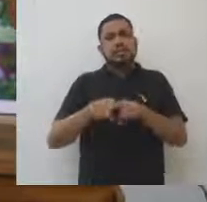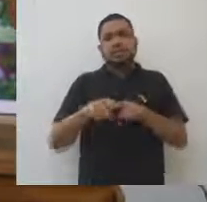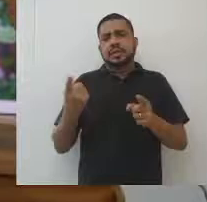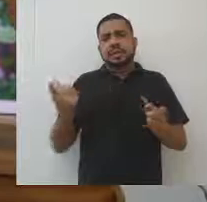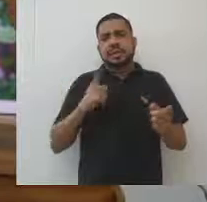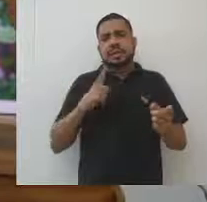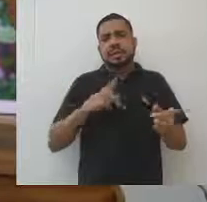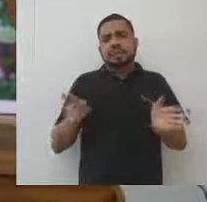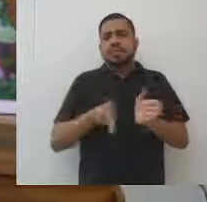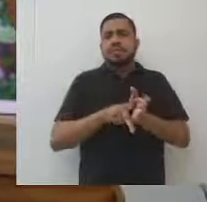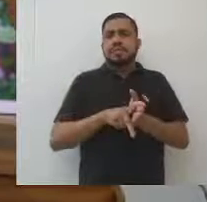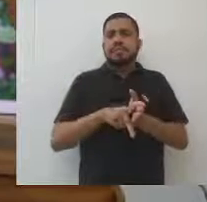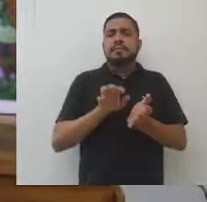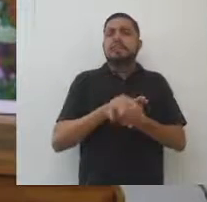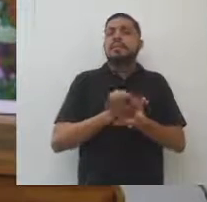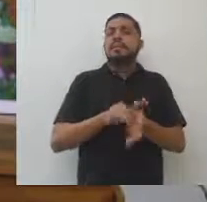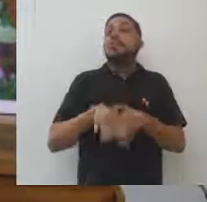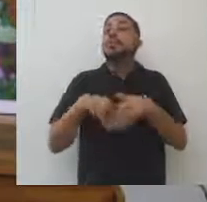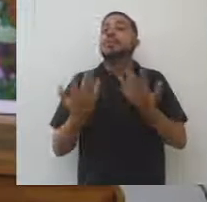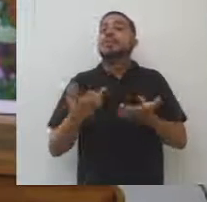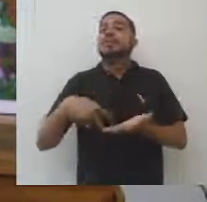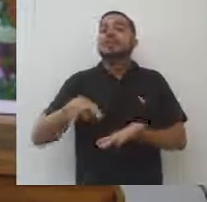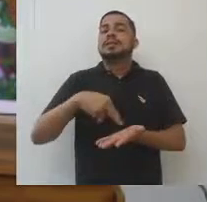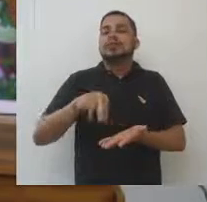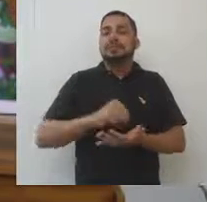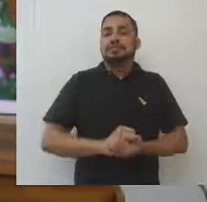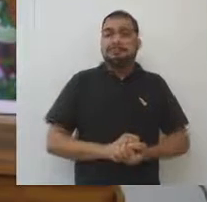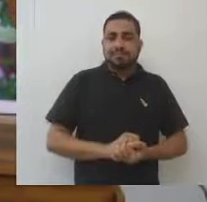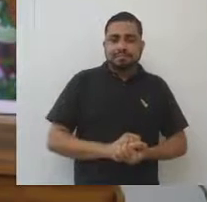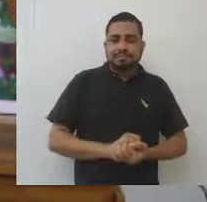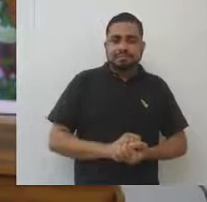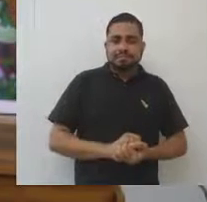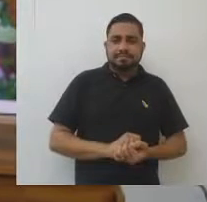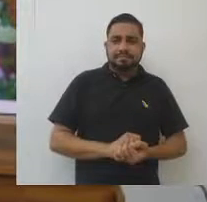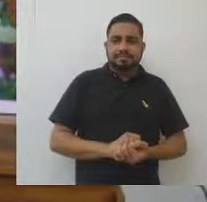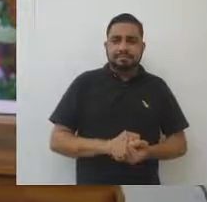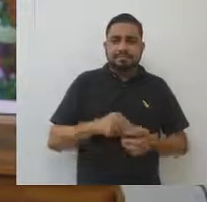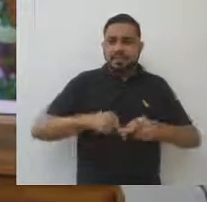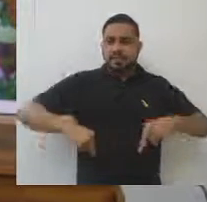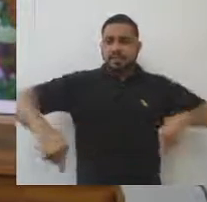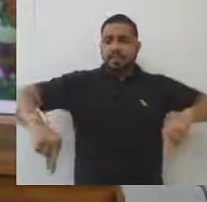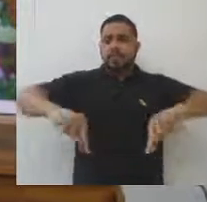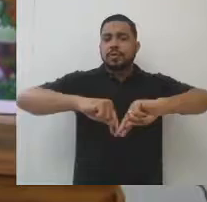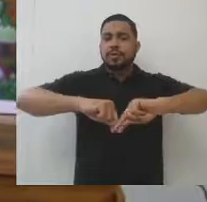tipicamente pernambucana. Qual dança seria essa? Uma dança de roda.